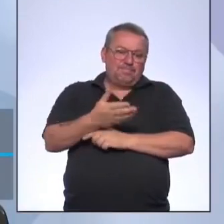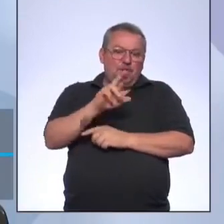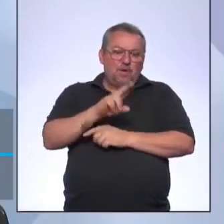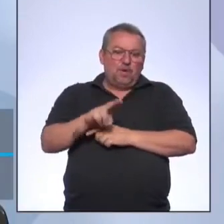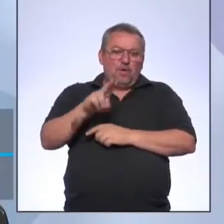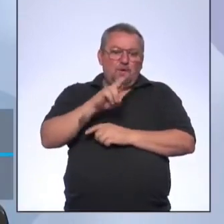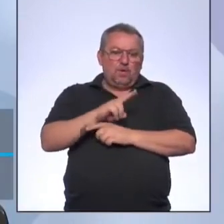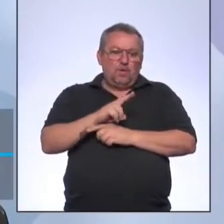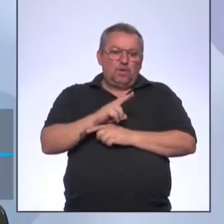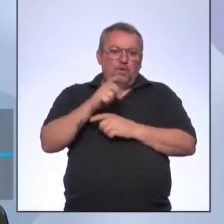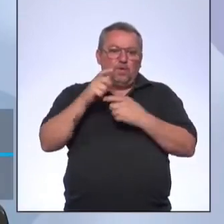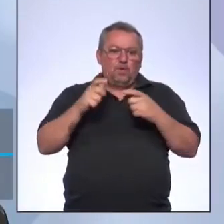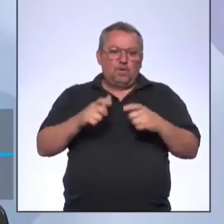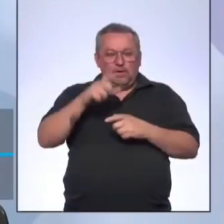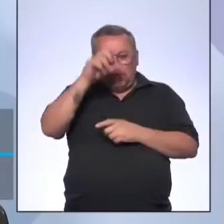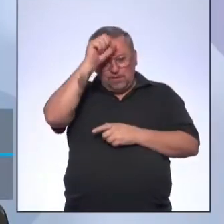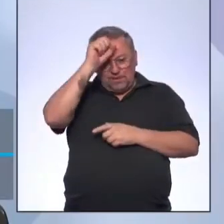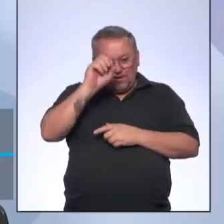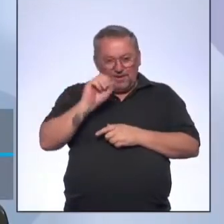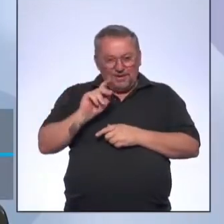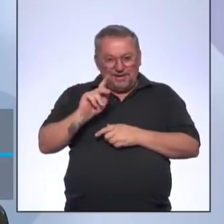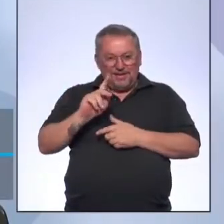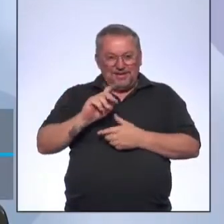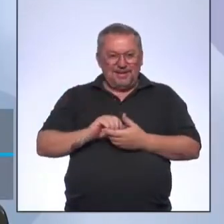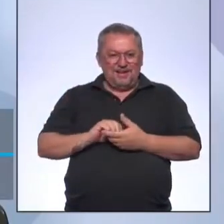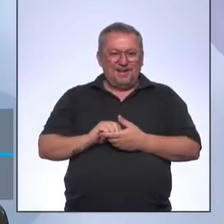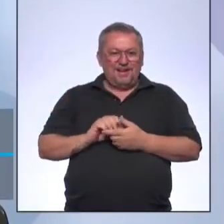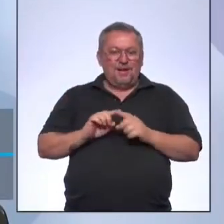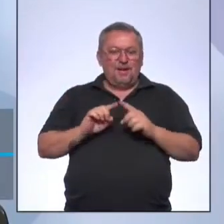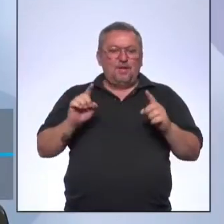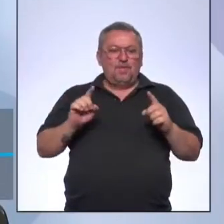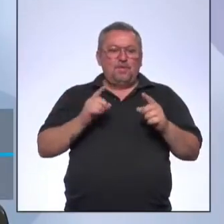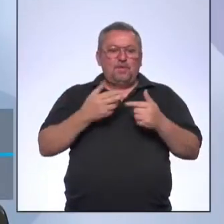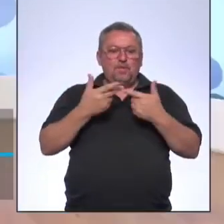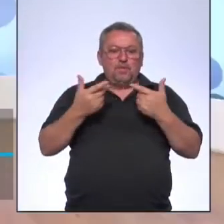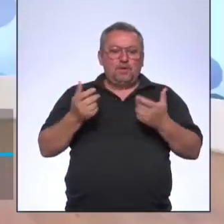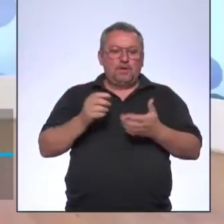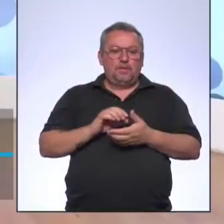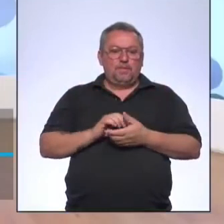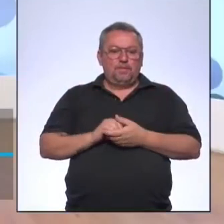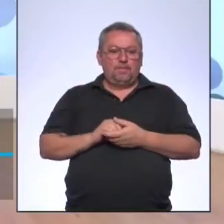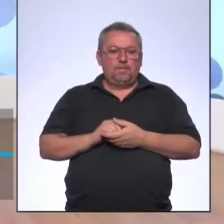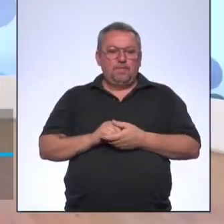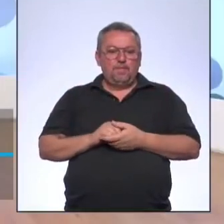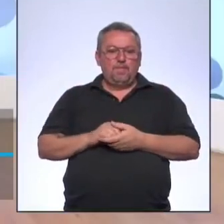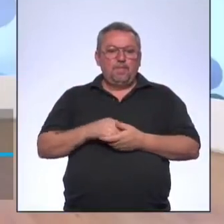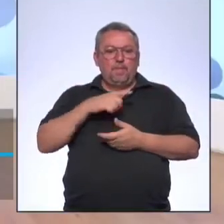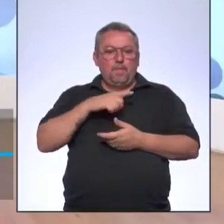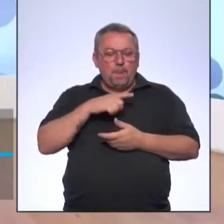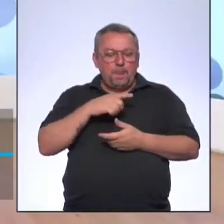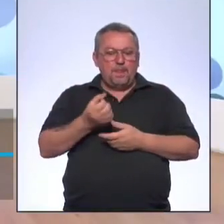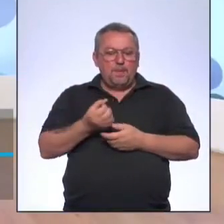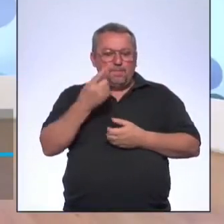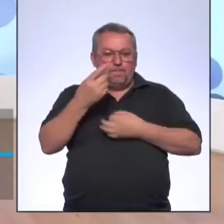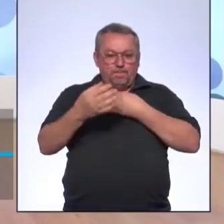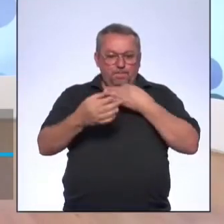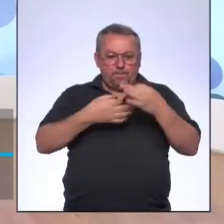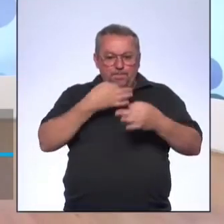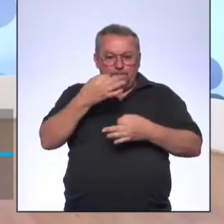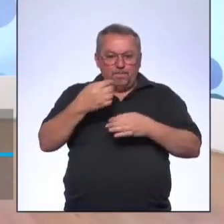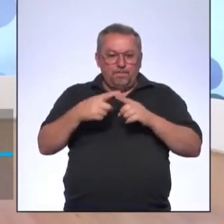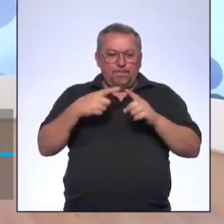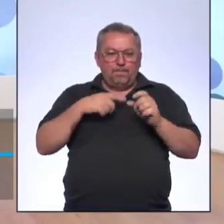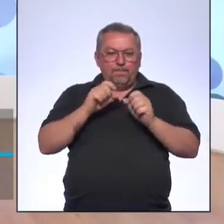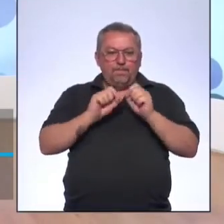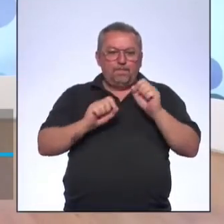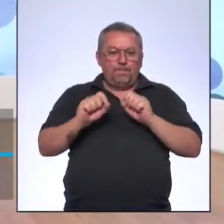esse espaço como uma forma de aprendizagem, ok? Mais algum comentário, teacher? A gente está recebendo alguns comentários aqui no chat, por que a gente está